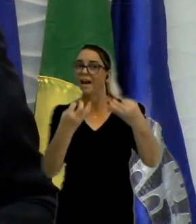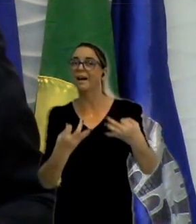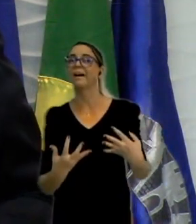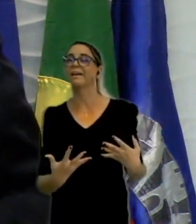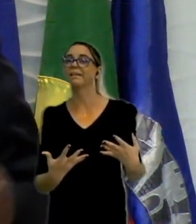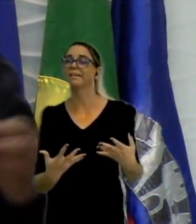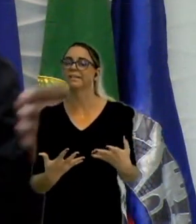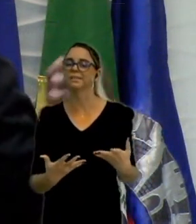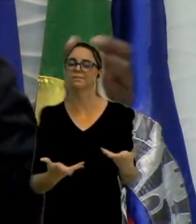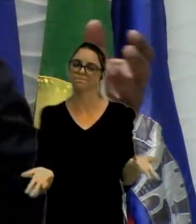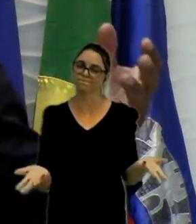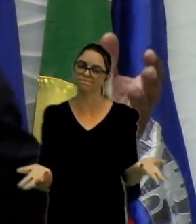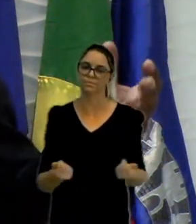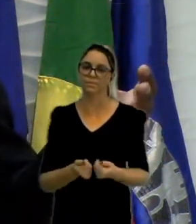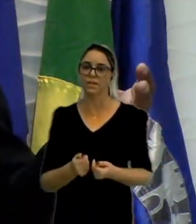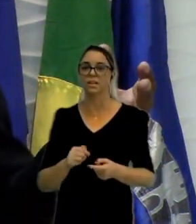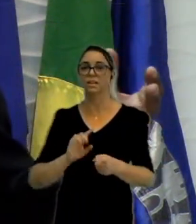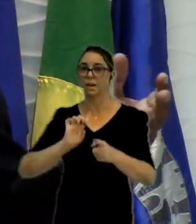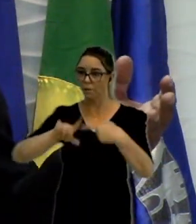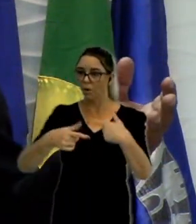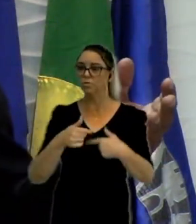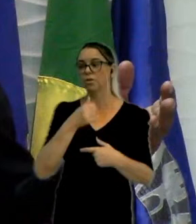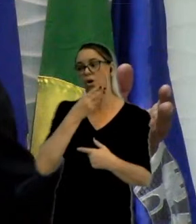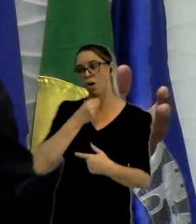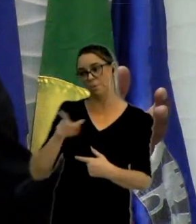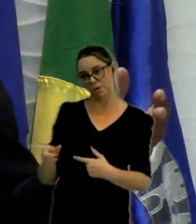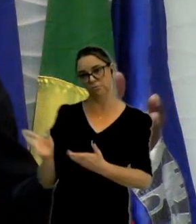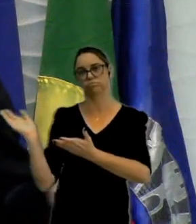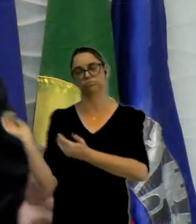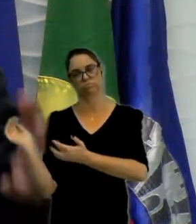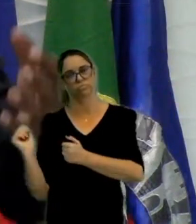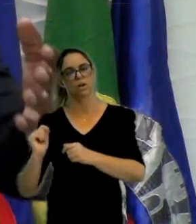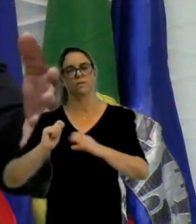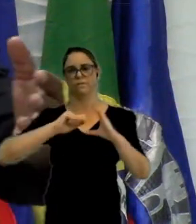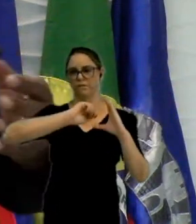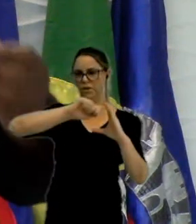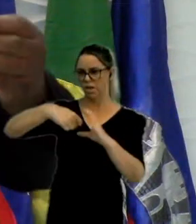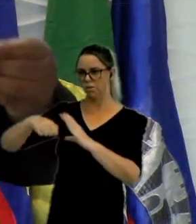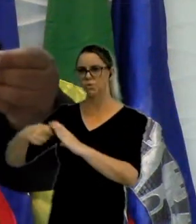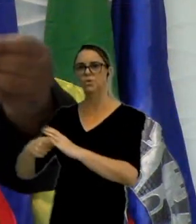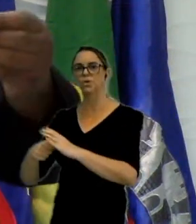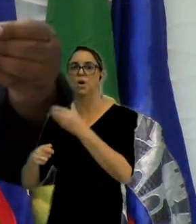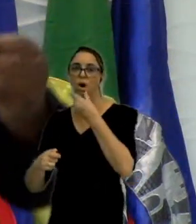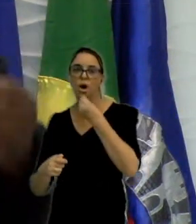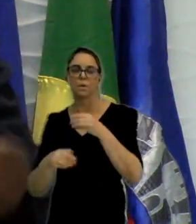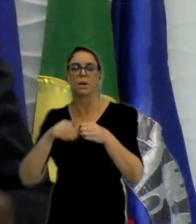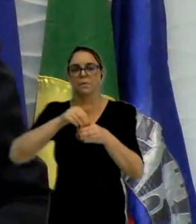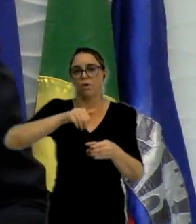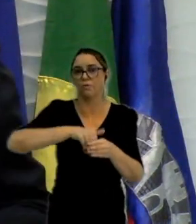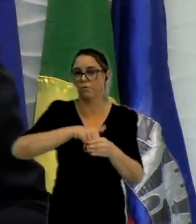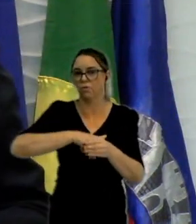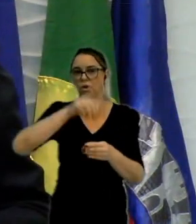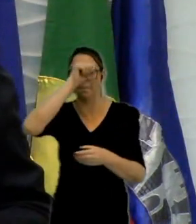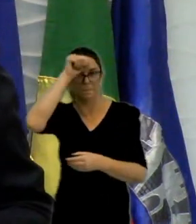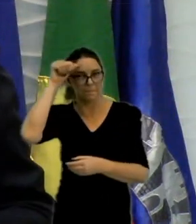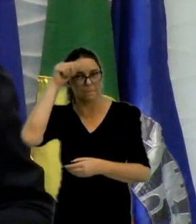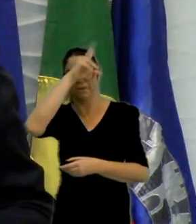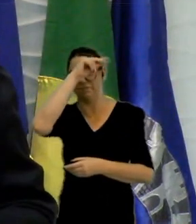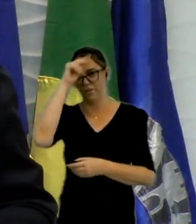Aí quando o rapaz faz um vídeo criticando, que foi eleitor de Baté, votou no seu